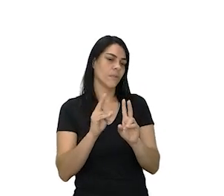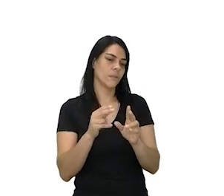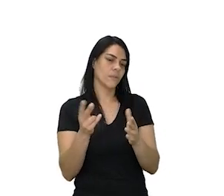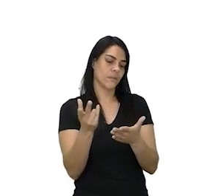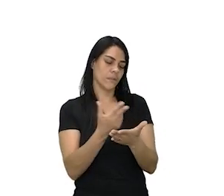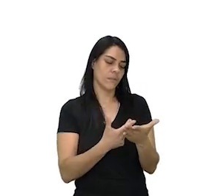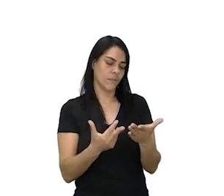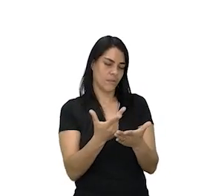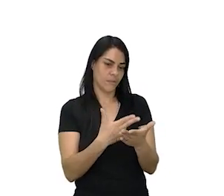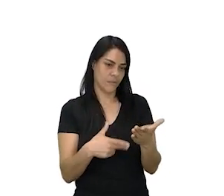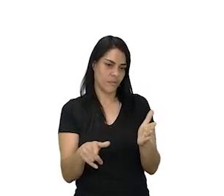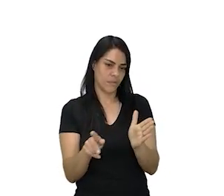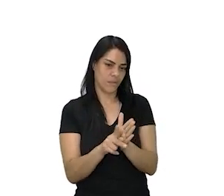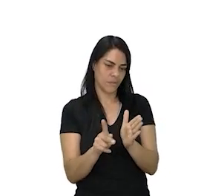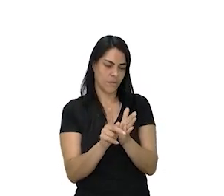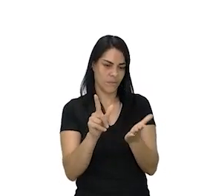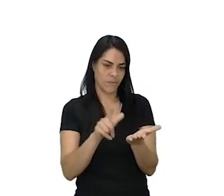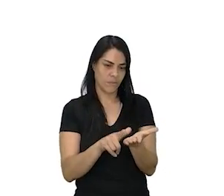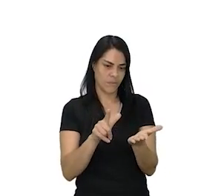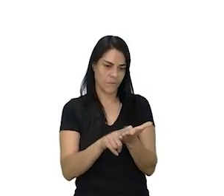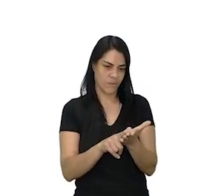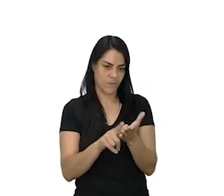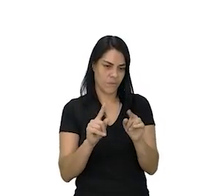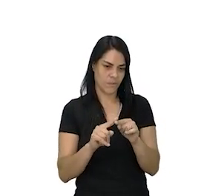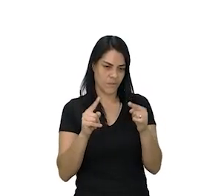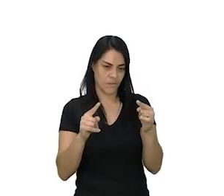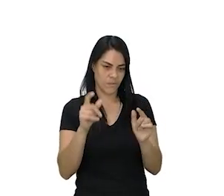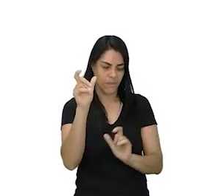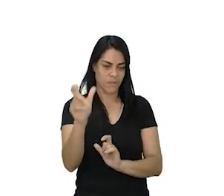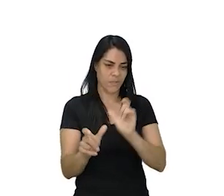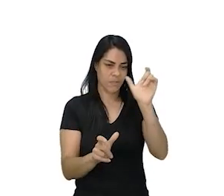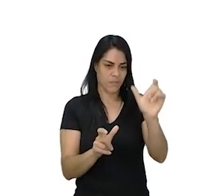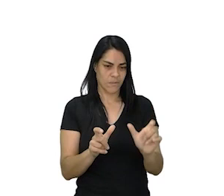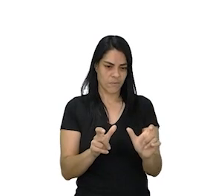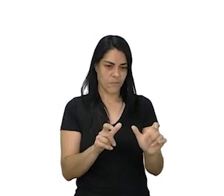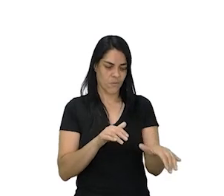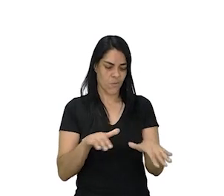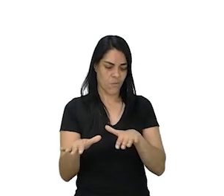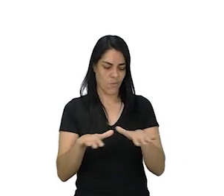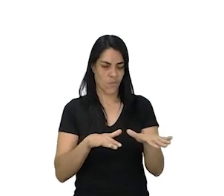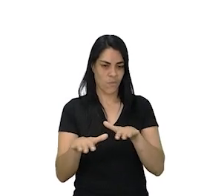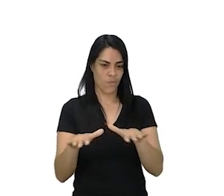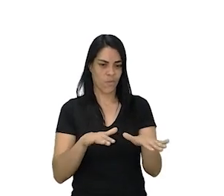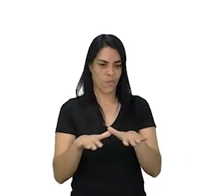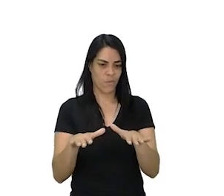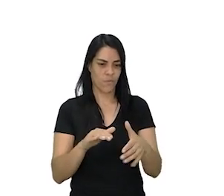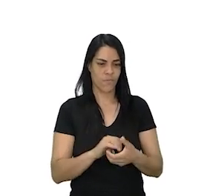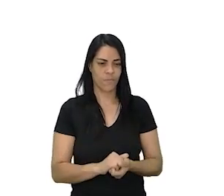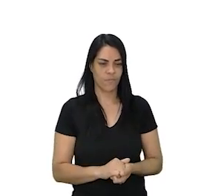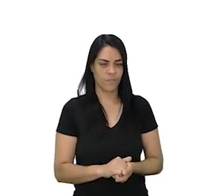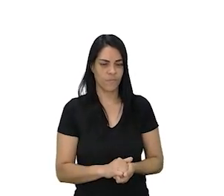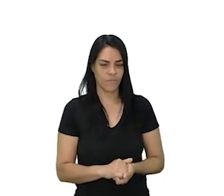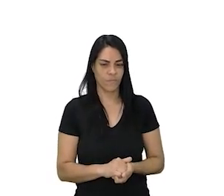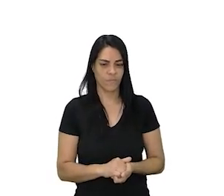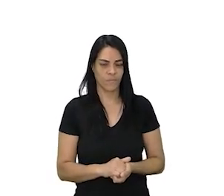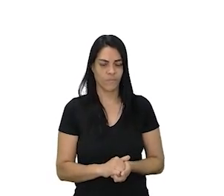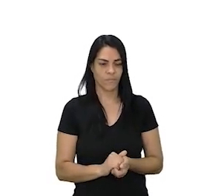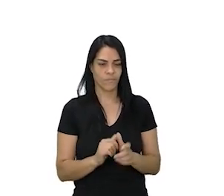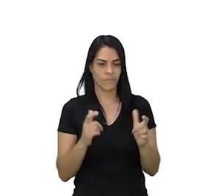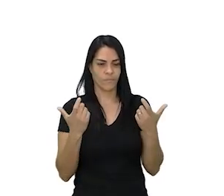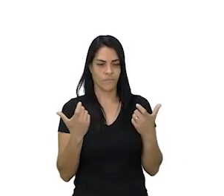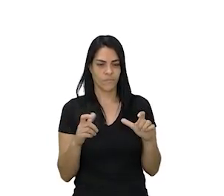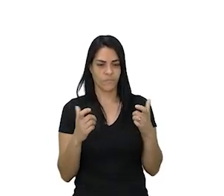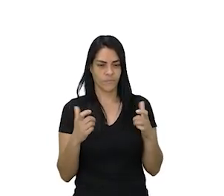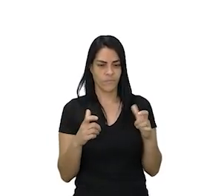num papel, e que, no fundo, as pessoas estão se locomovendo num lugar que é